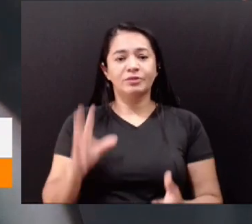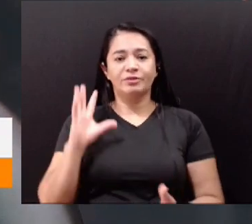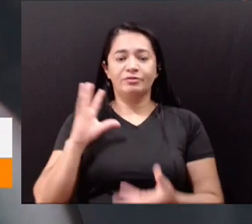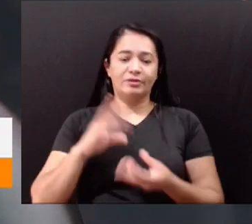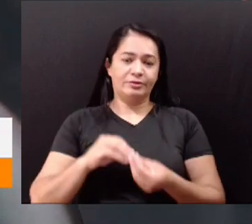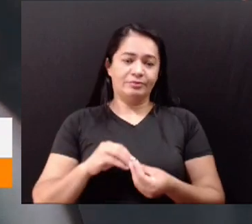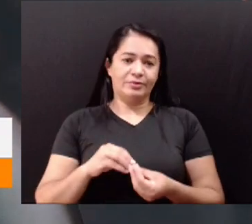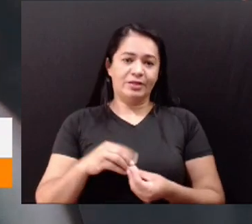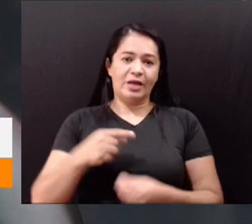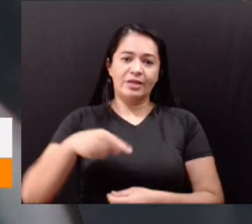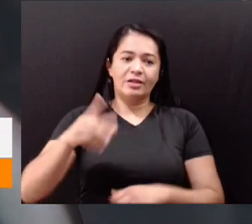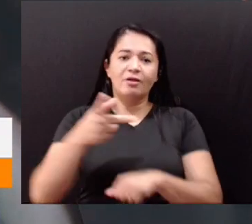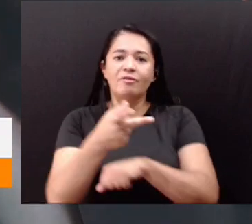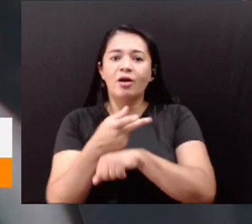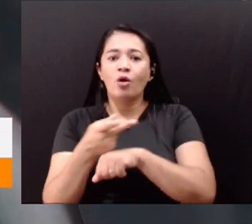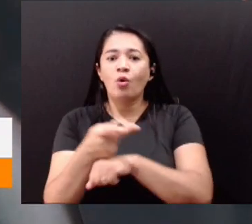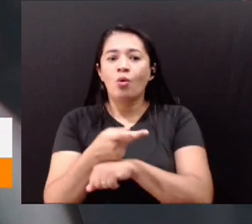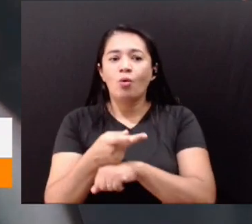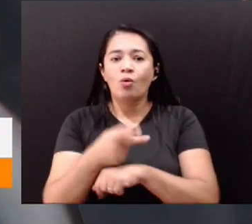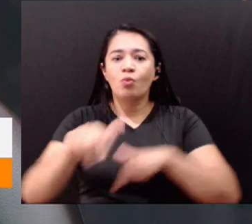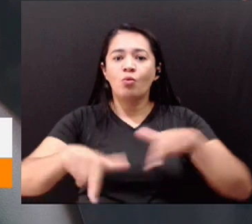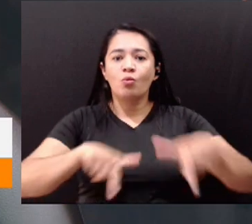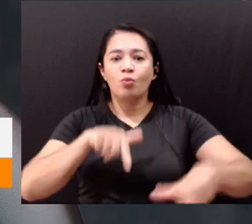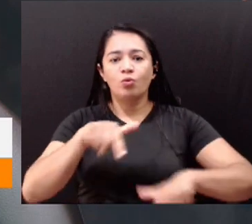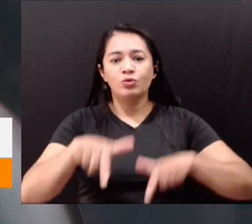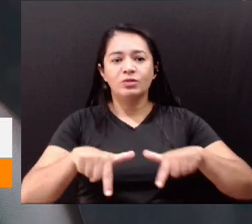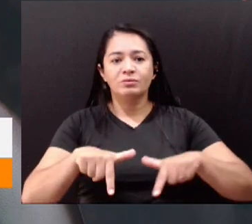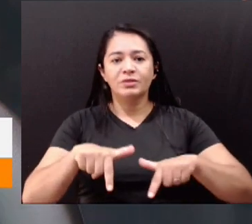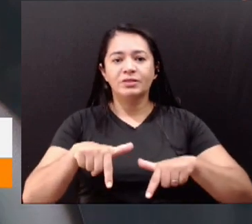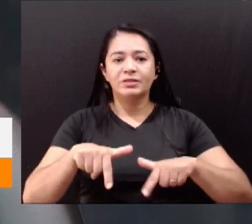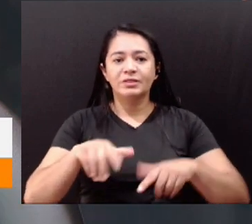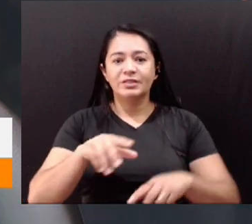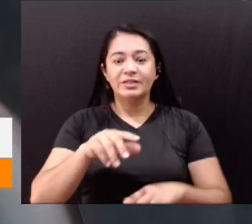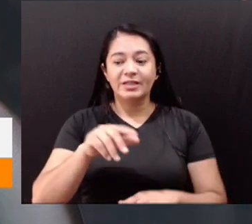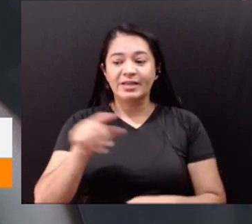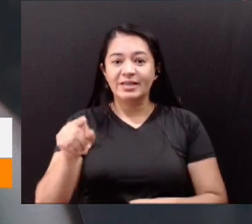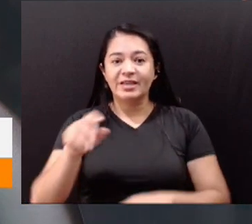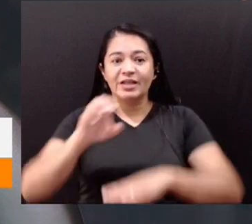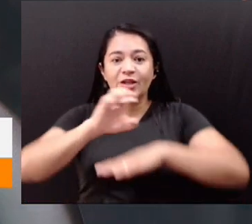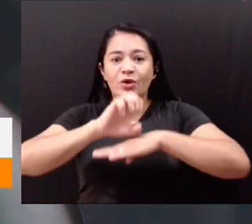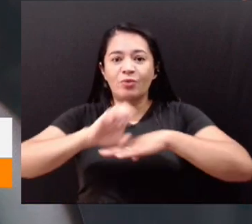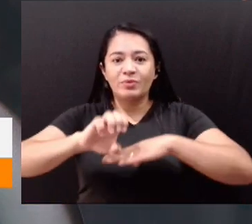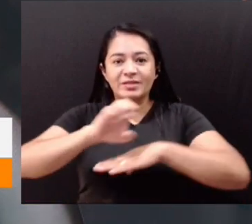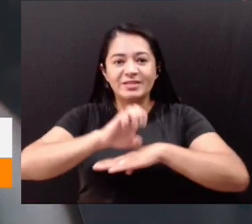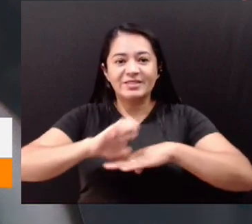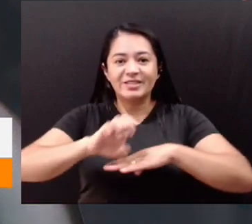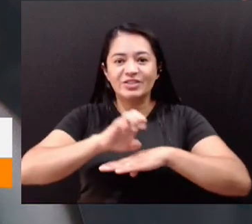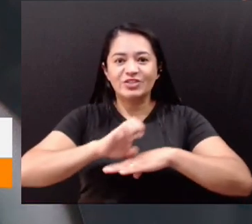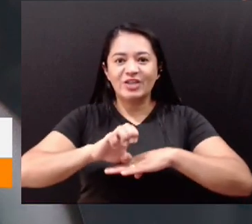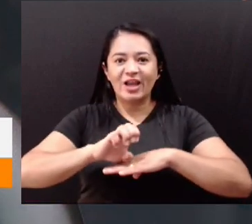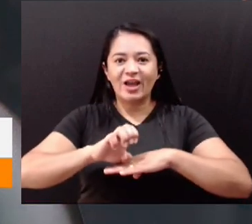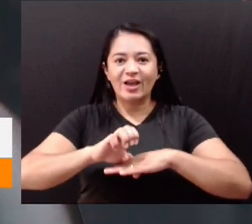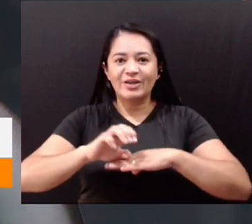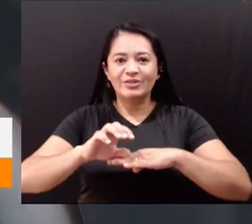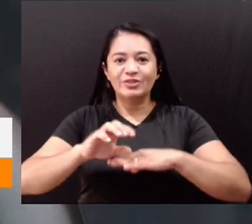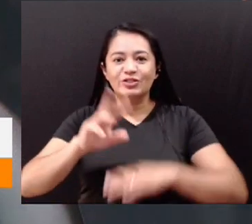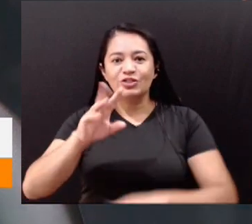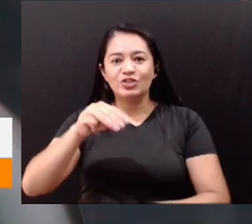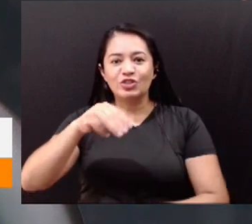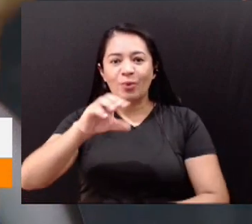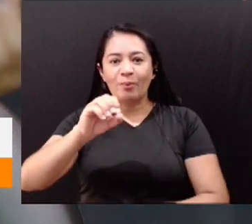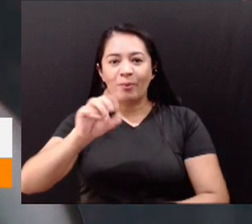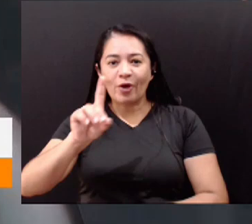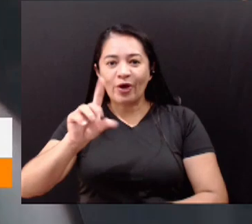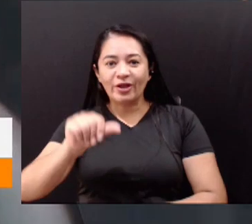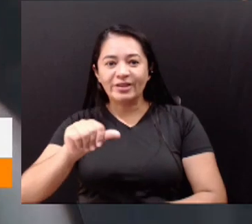procurar um trabalho e ele se torna estagiário de uma empresa de moda, Uhum. né? E ali ele se reencontra